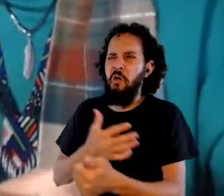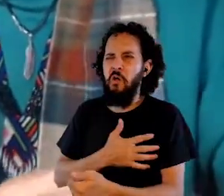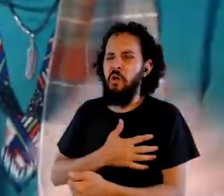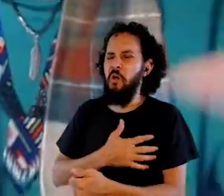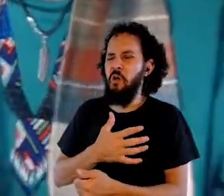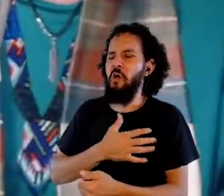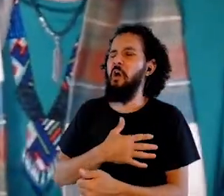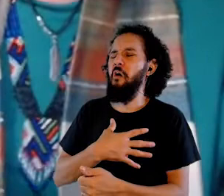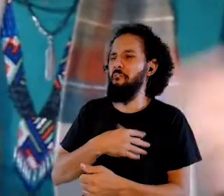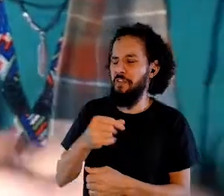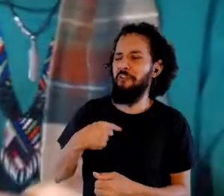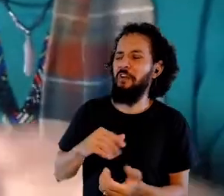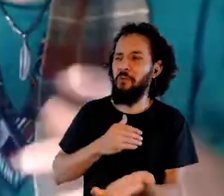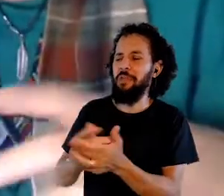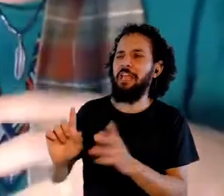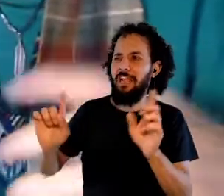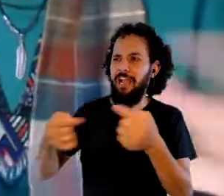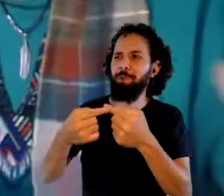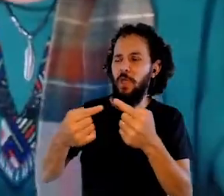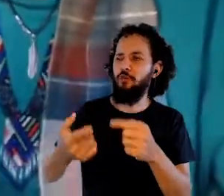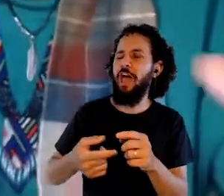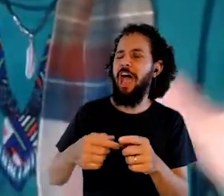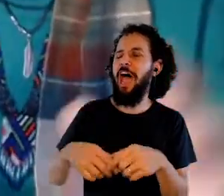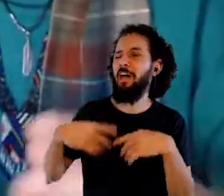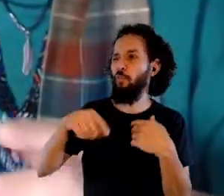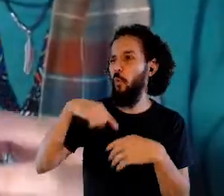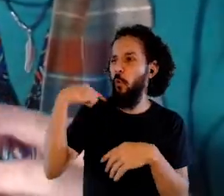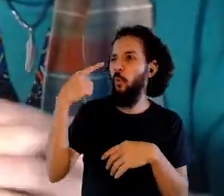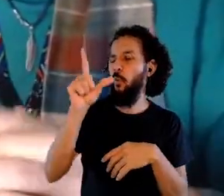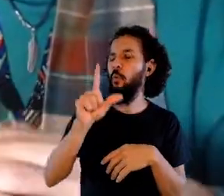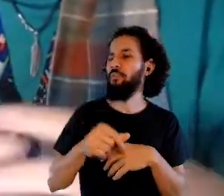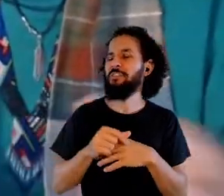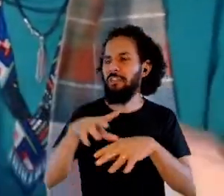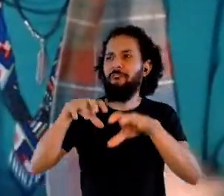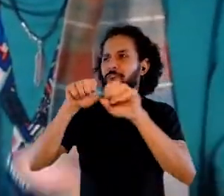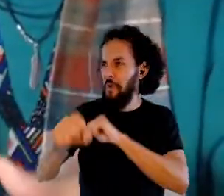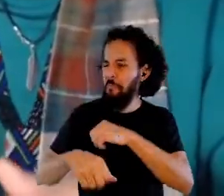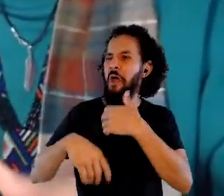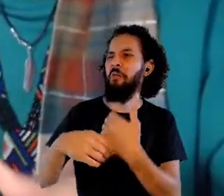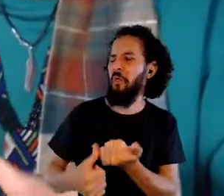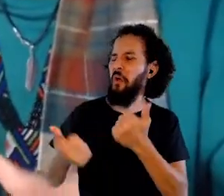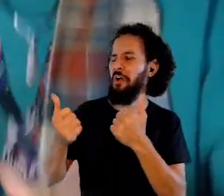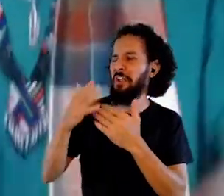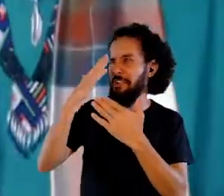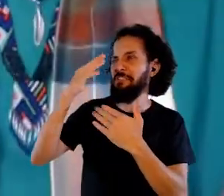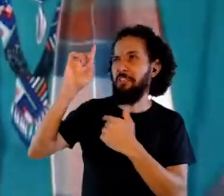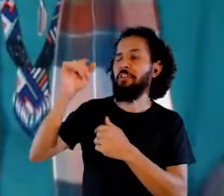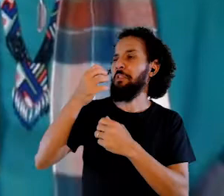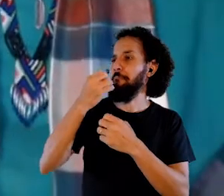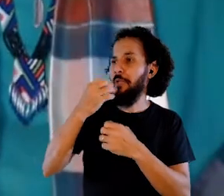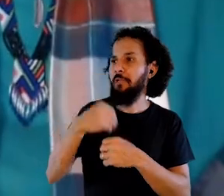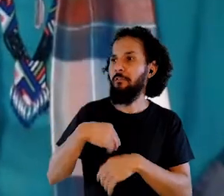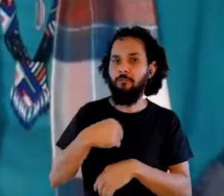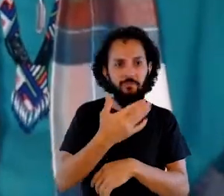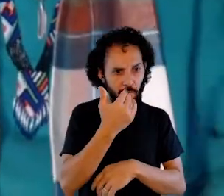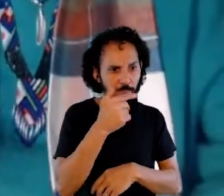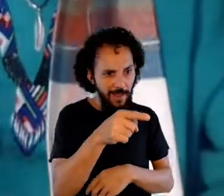que vem, o outro já está se formando, graças a Deus aí está bem. Você está comendo? Não, estou comendo, eu